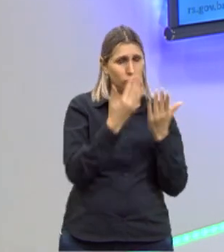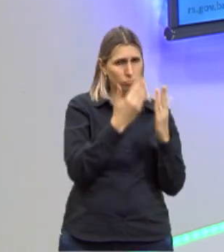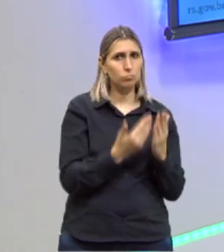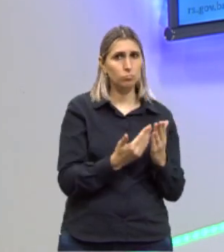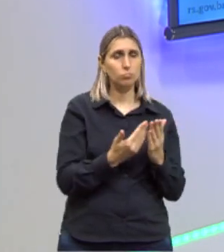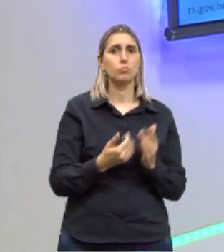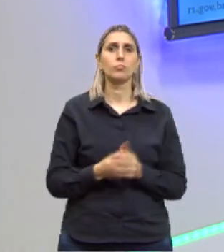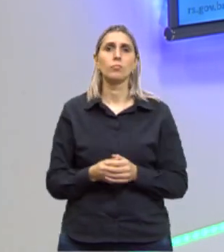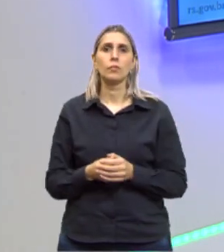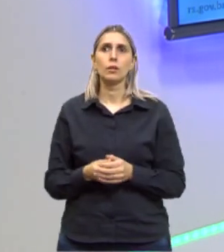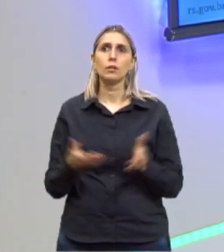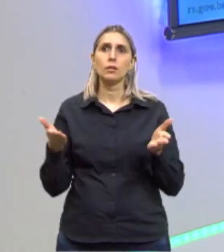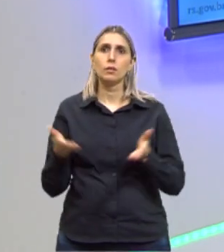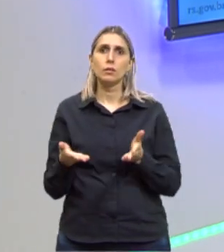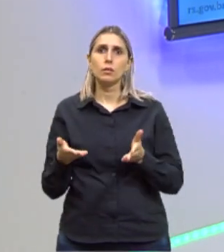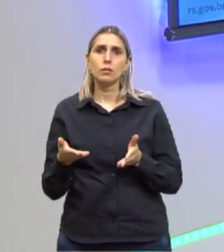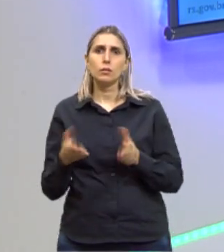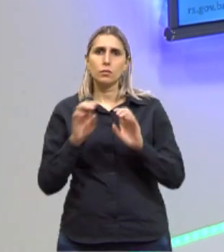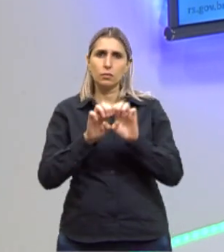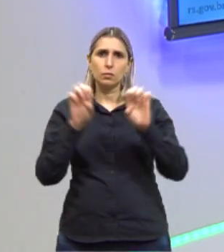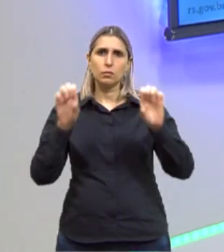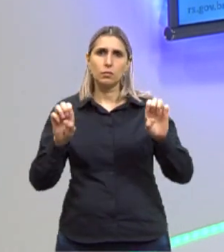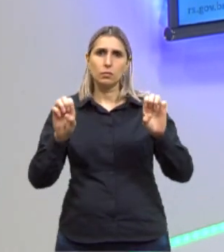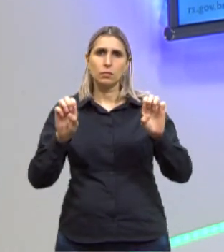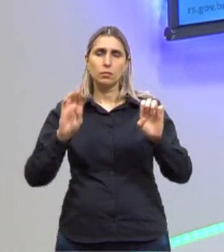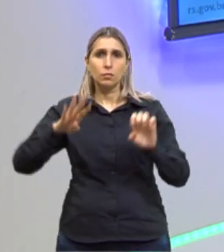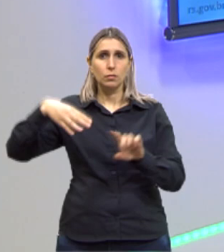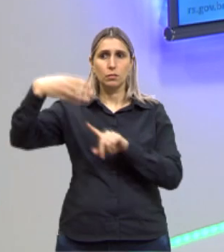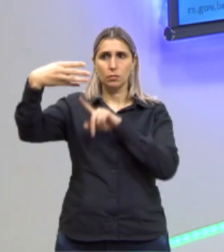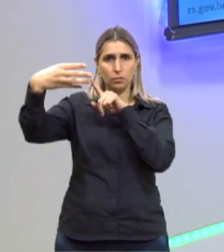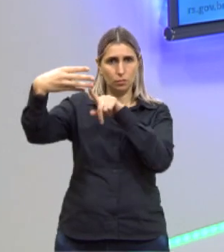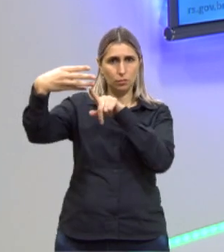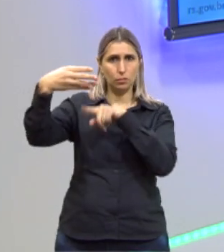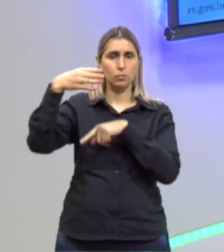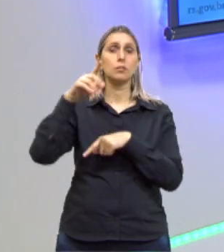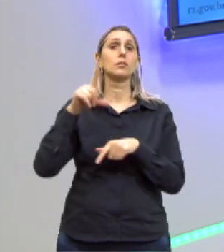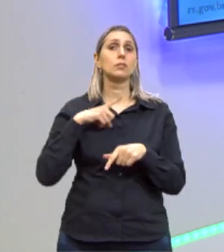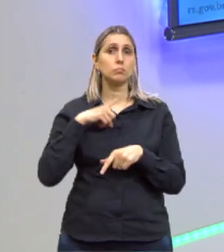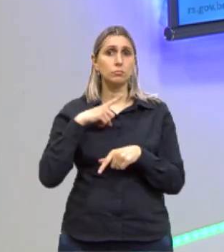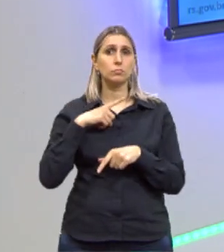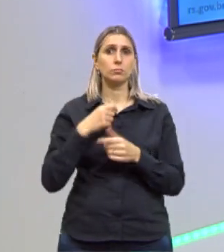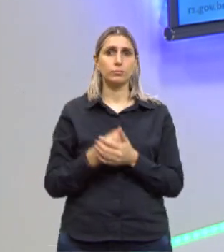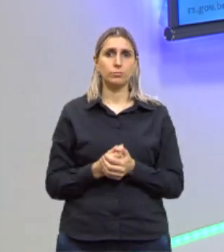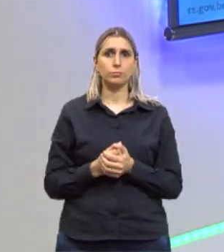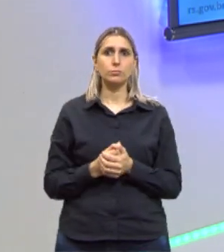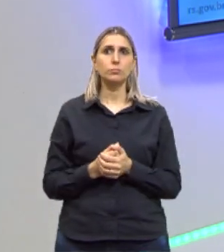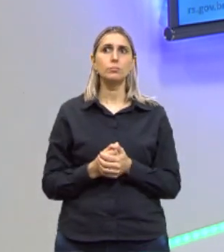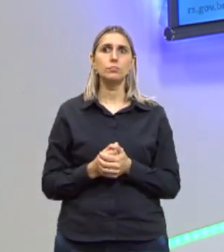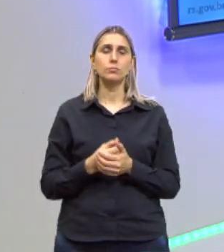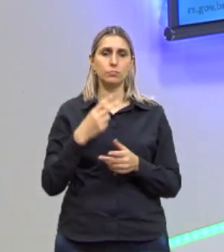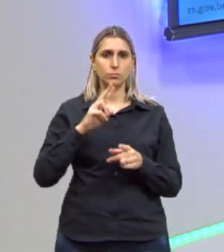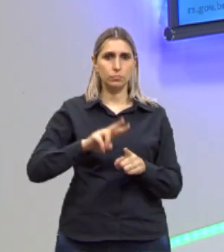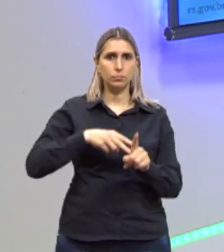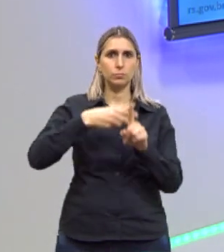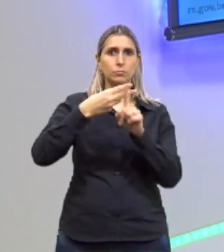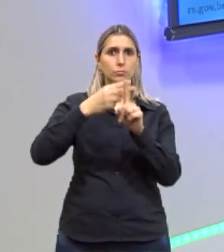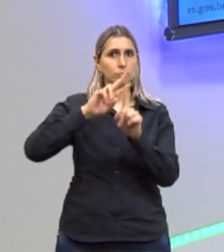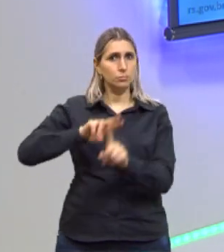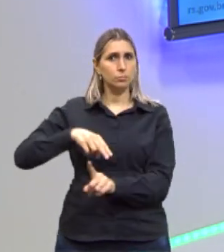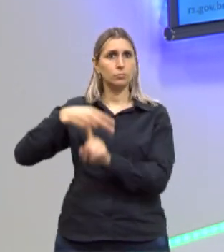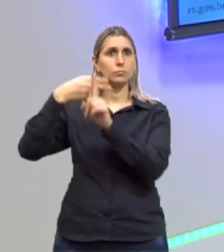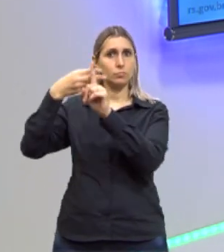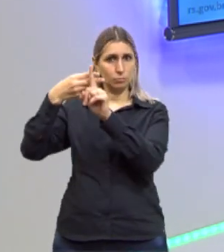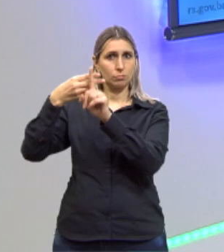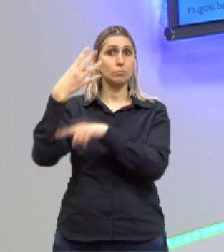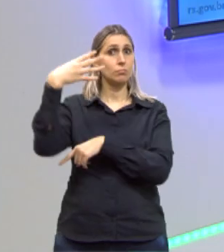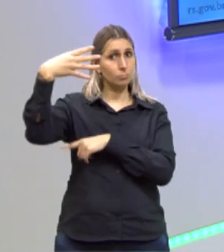analisarem. E aí eu tenho as equações biquadradas. Quais são elas? Aquelas que são duas vezes ao quadrado.